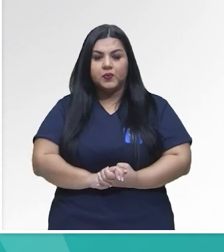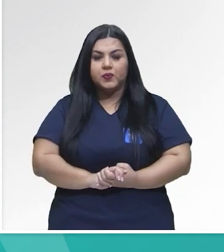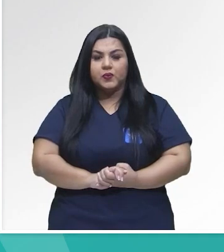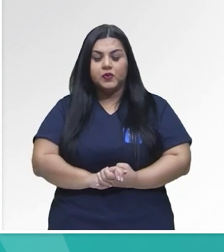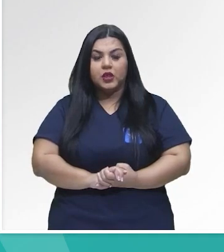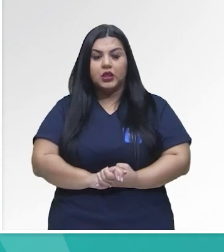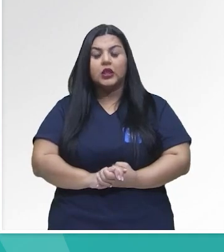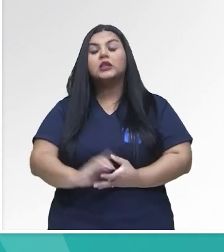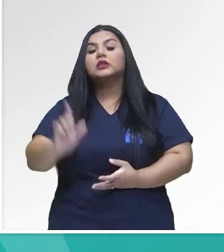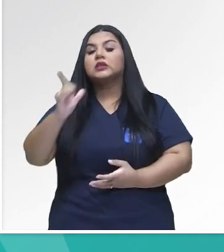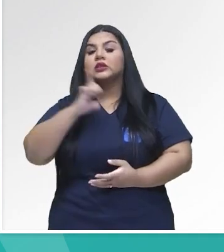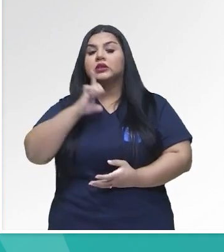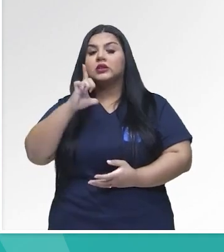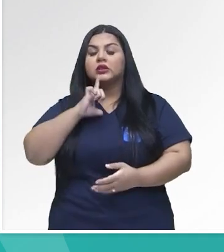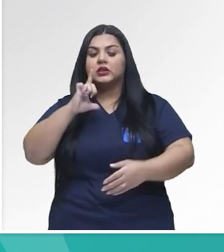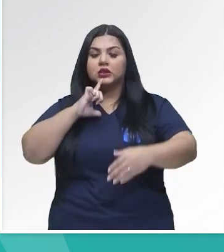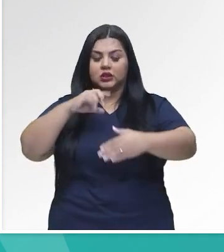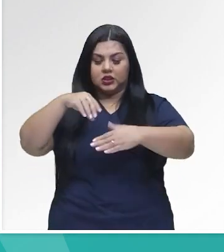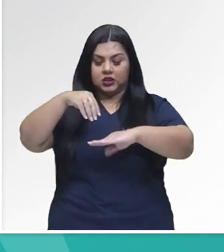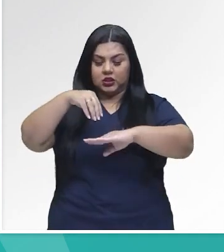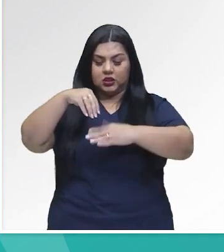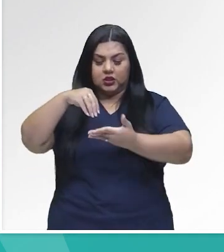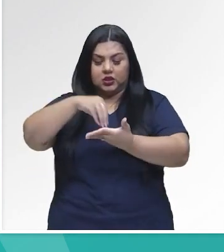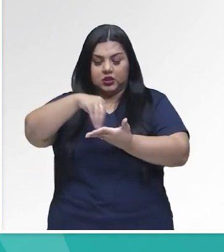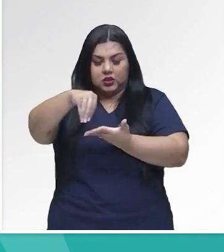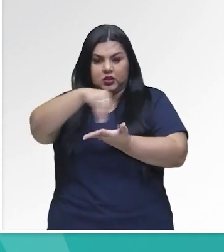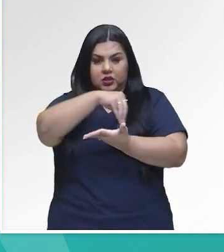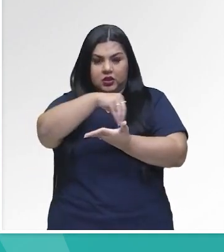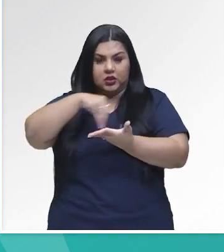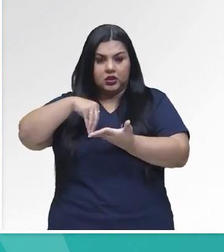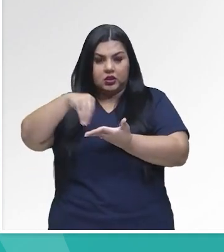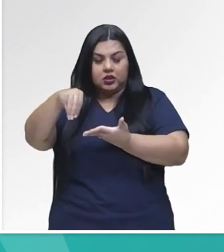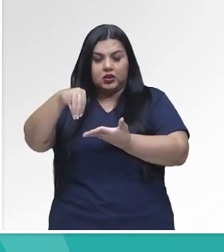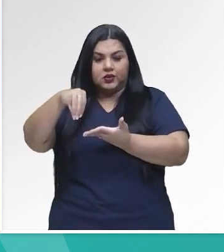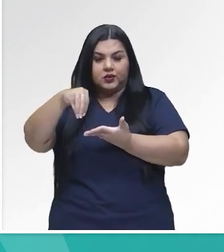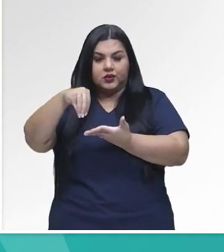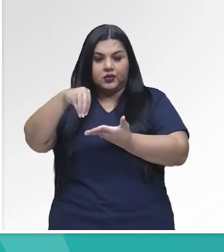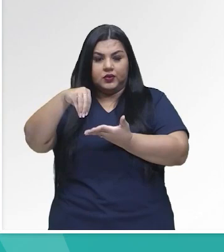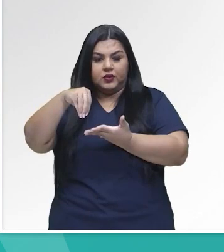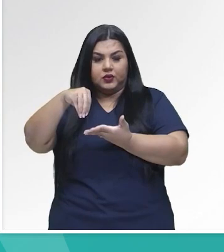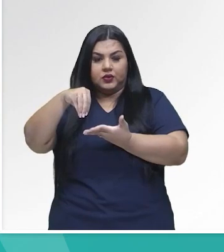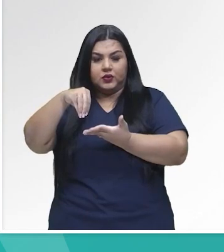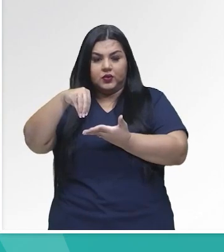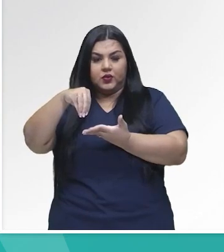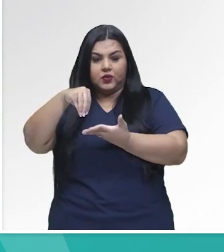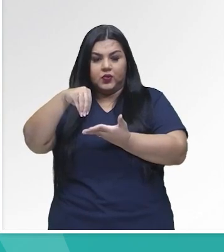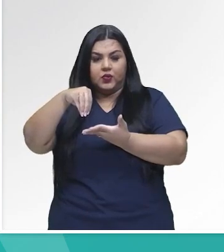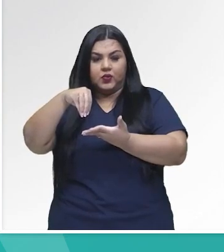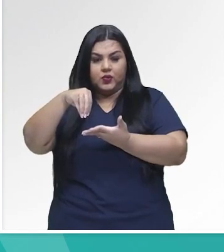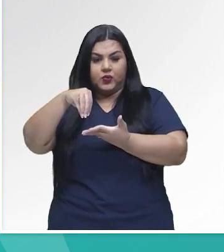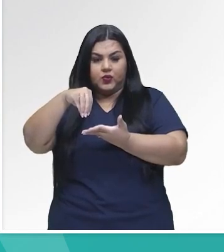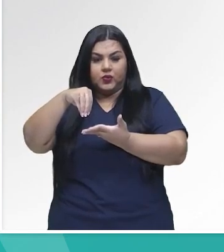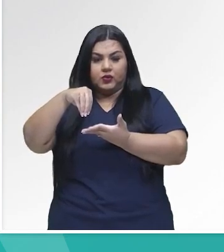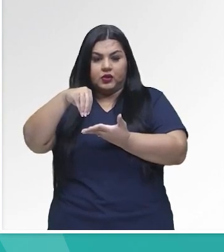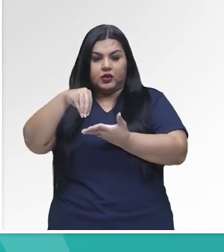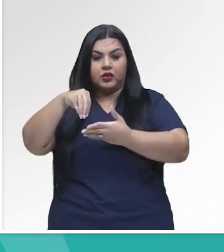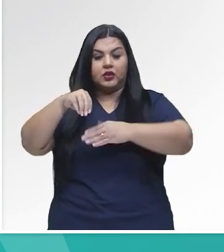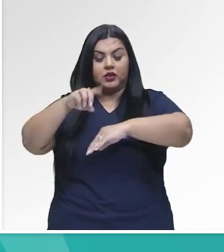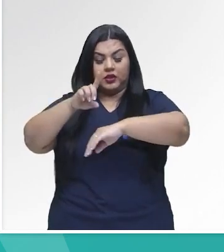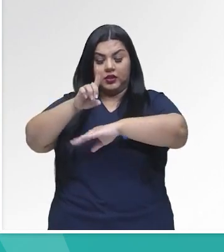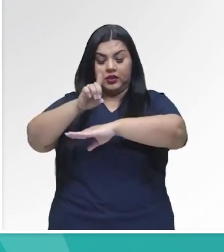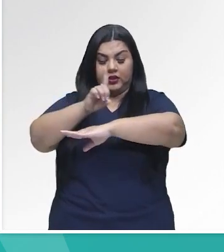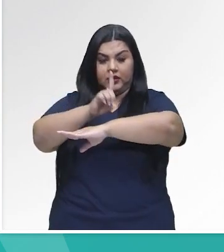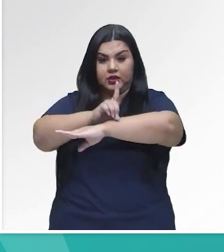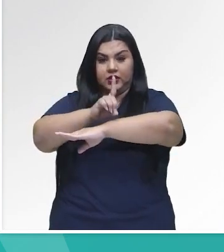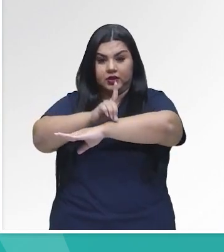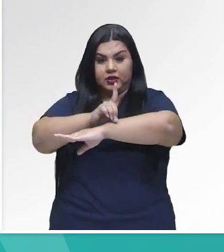Se eu tenho uma peça que está nesta casa, eu digo que a peça está